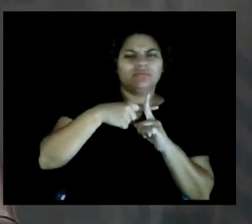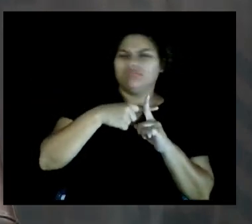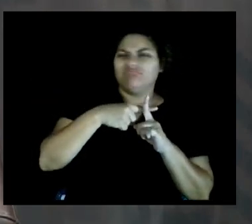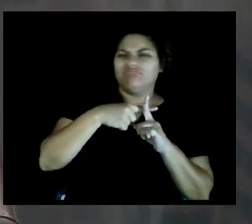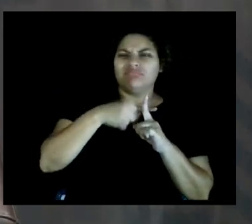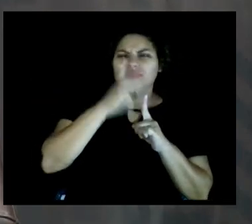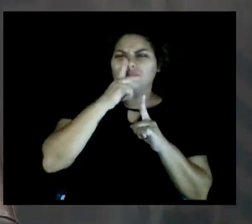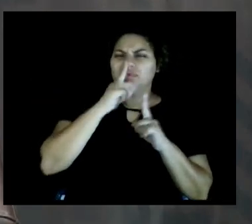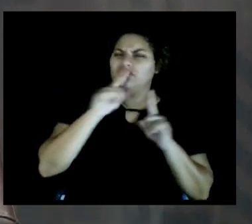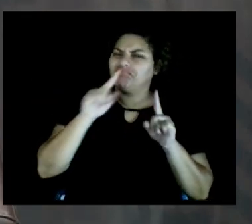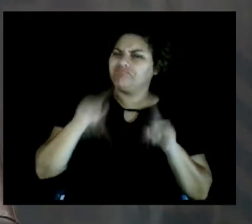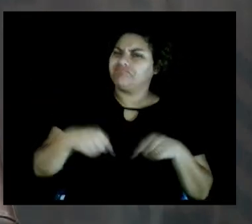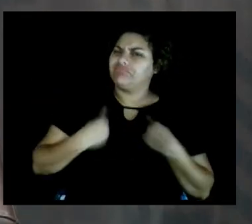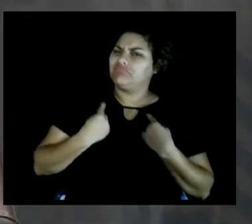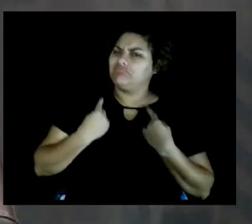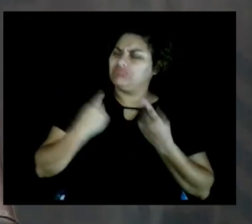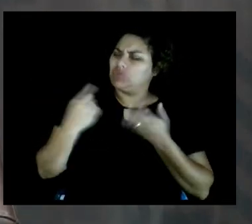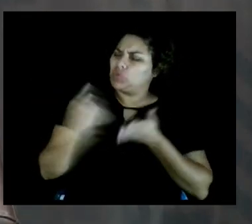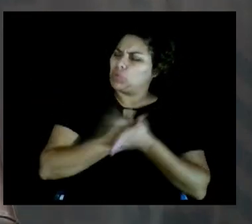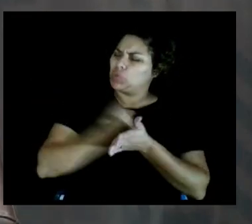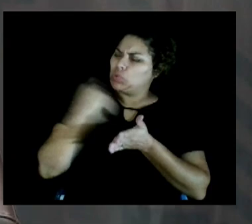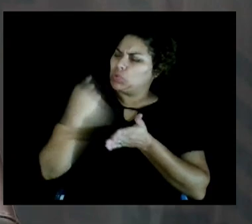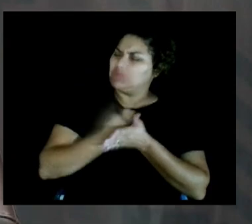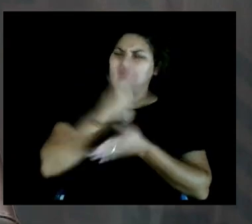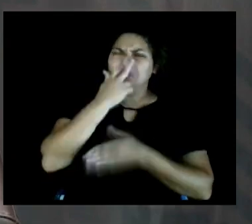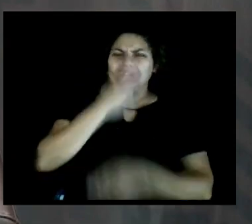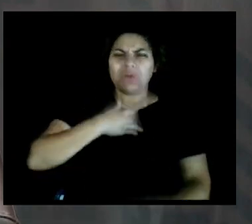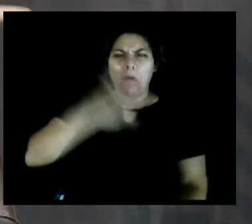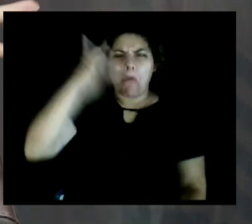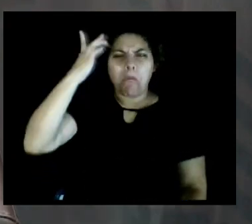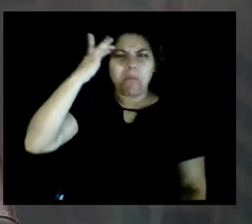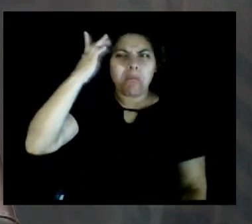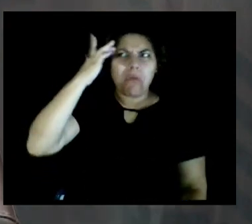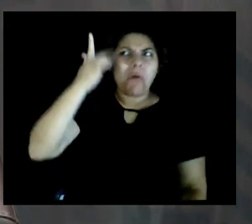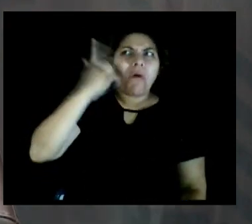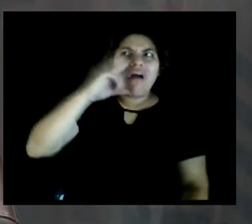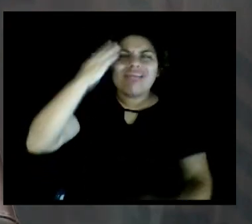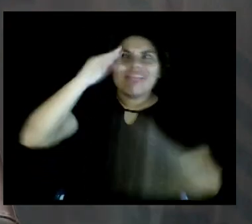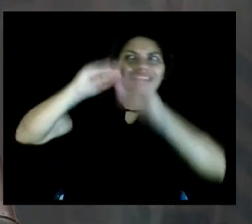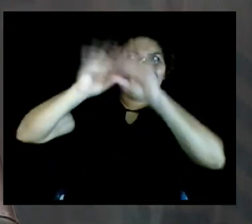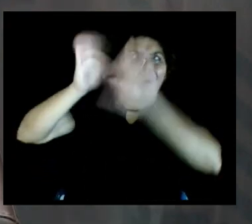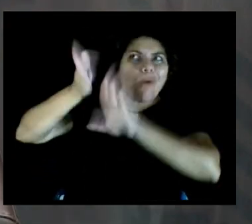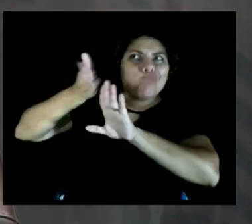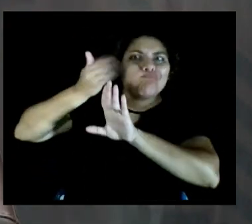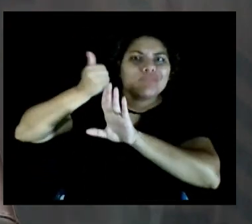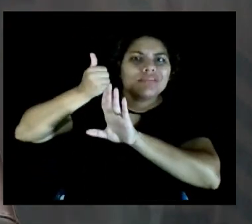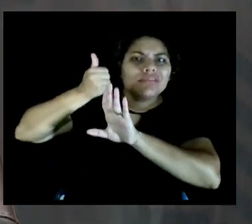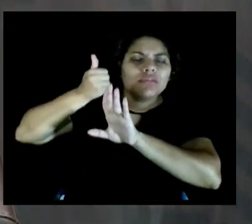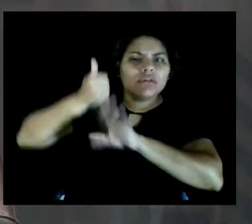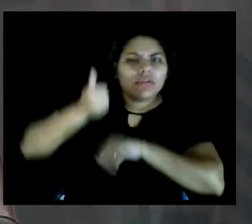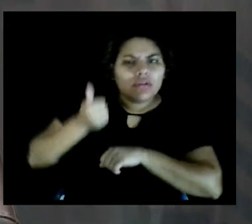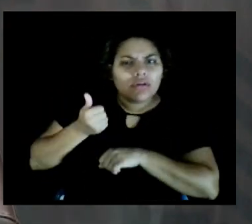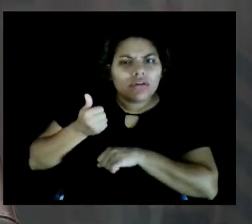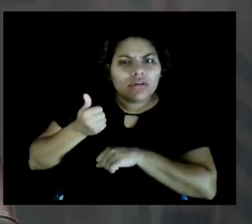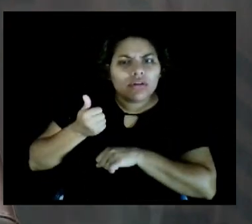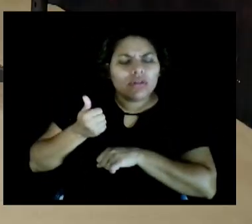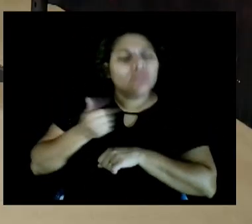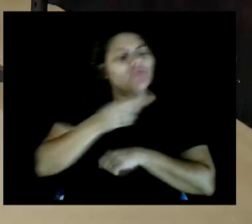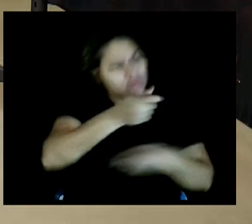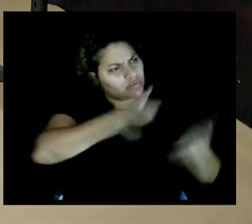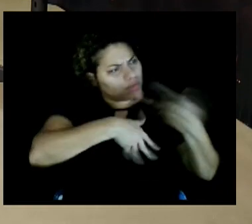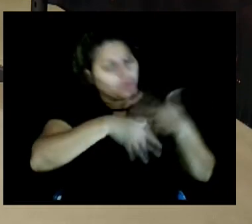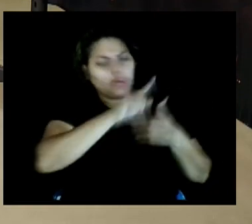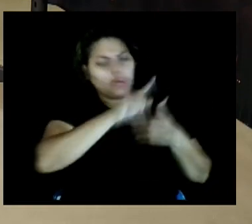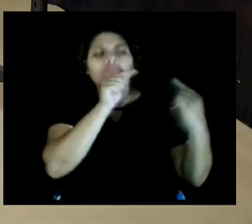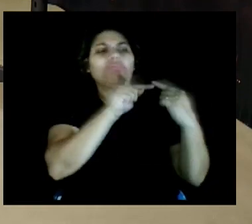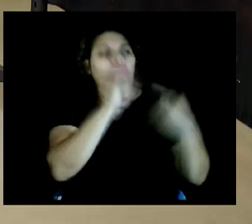não tem maturidade. Então, às vezes, tá? Obviamente, é importante esse contraponto, muito importante. Né? Sem